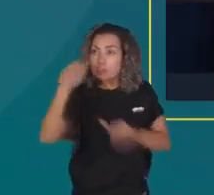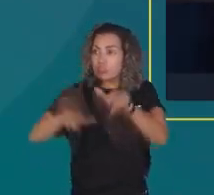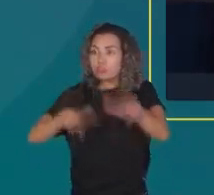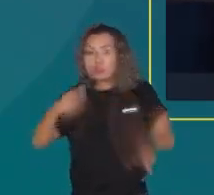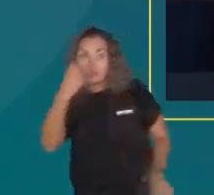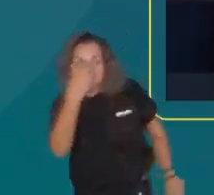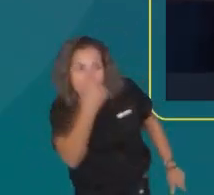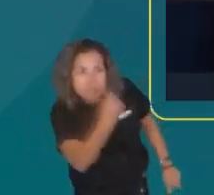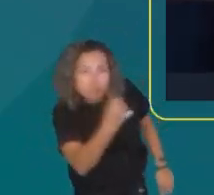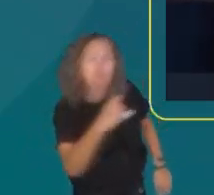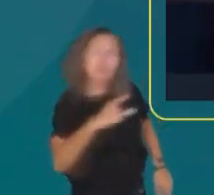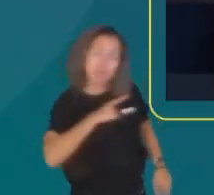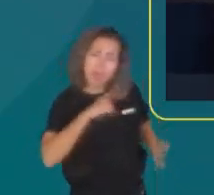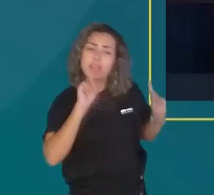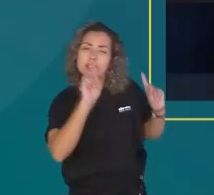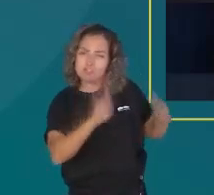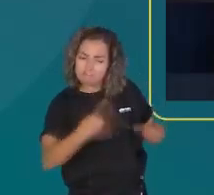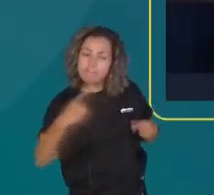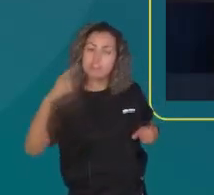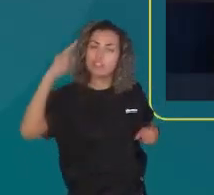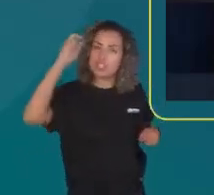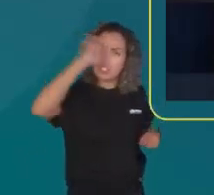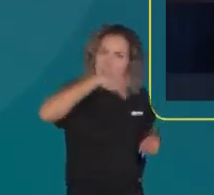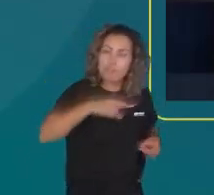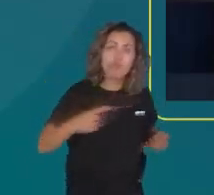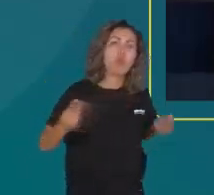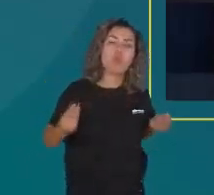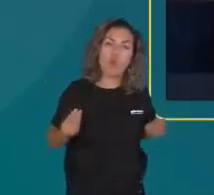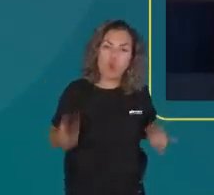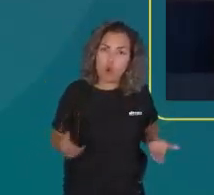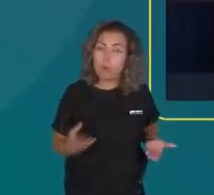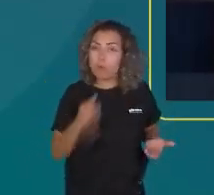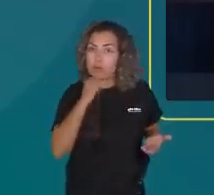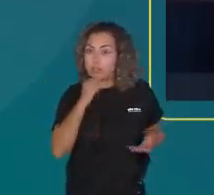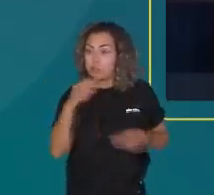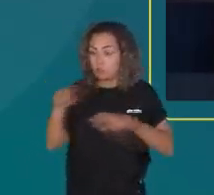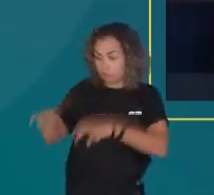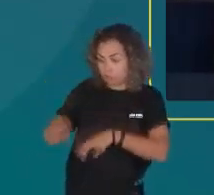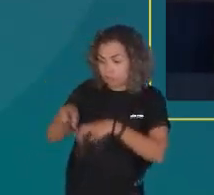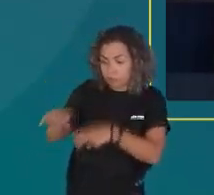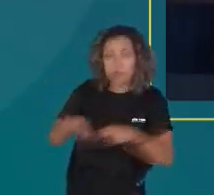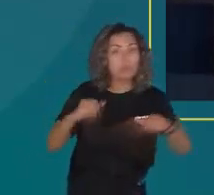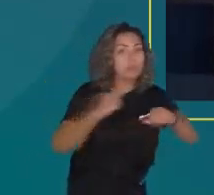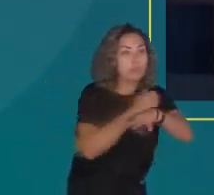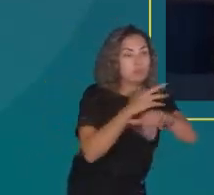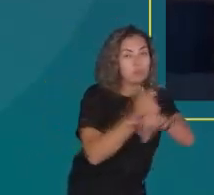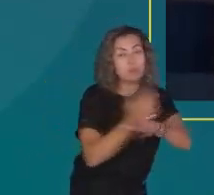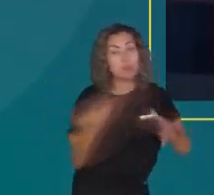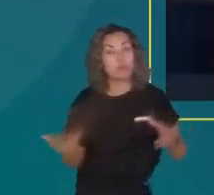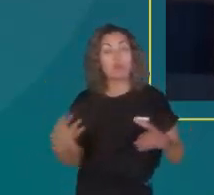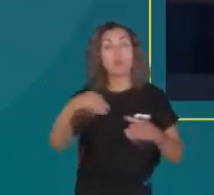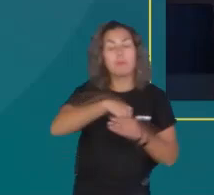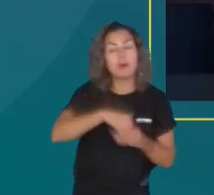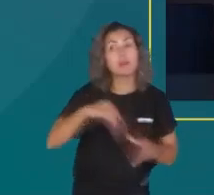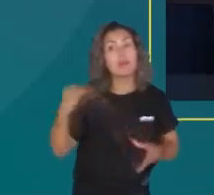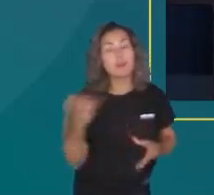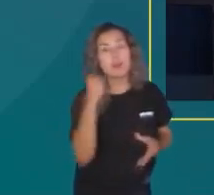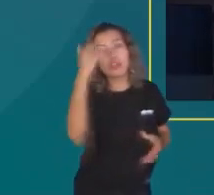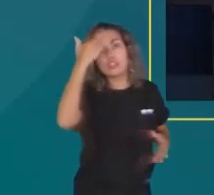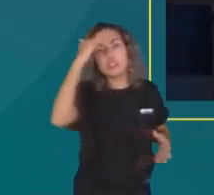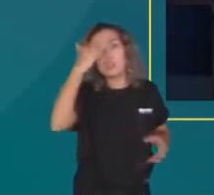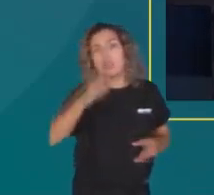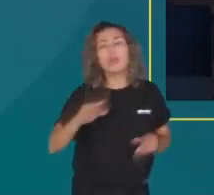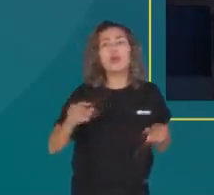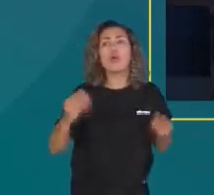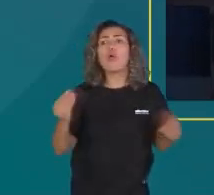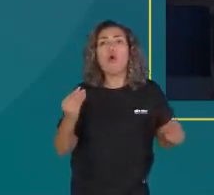temos um grande desafio, que é através da agricultura urbana ajudar esse resgate do significado na